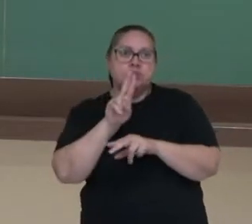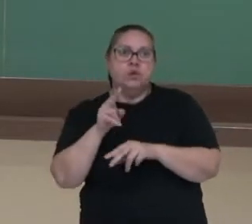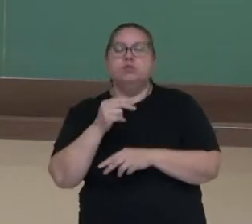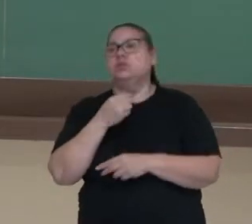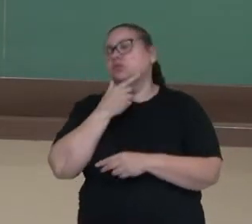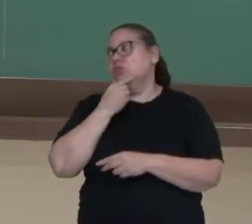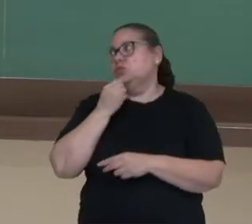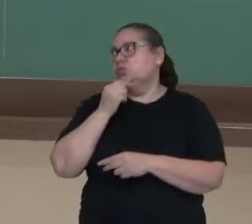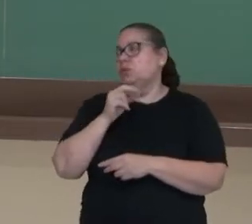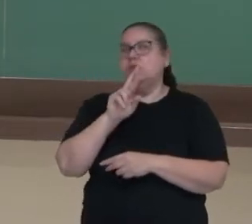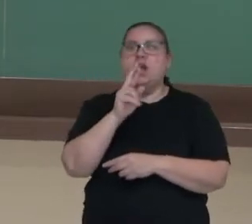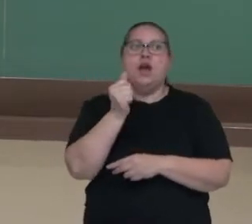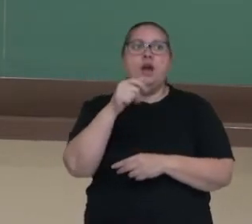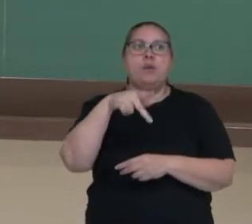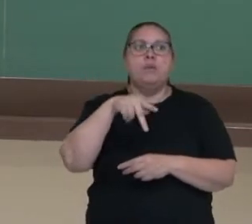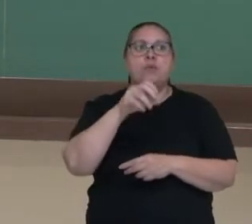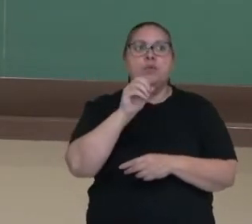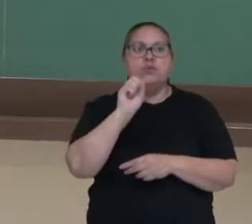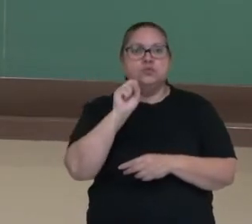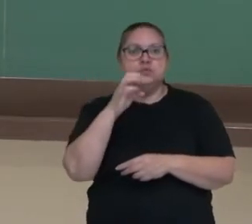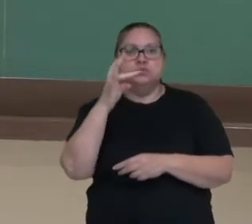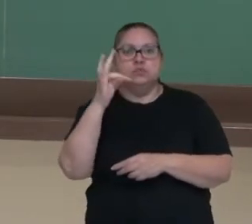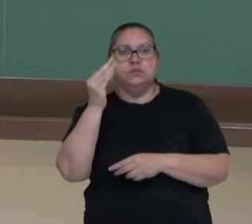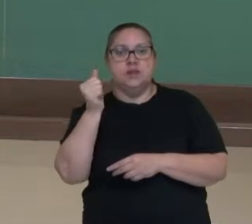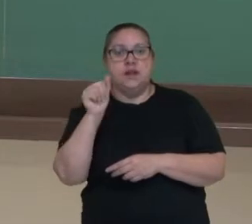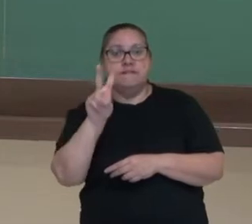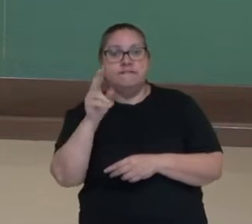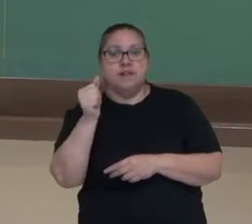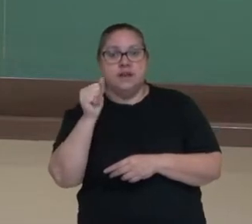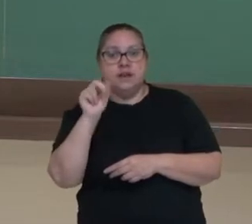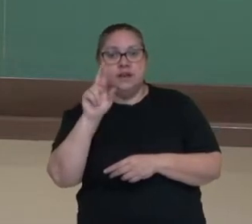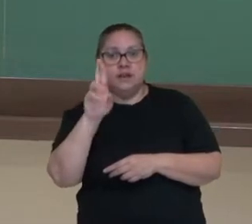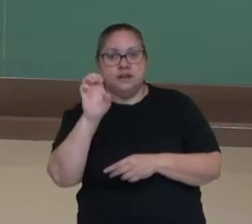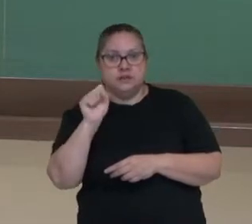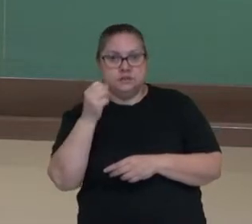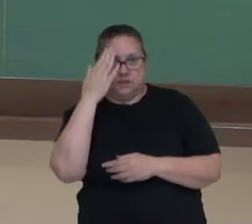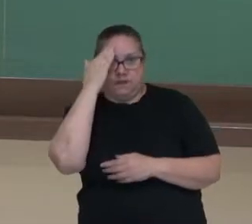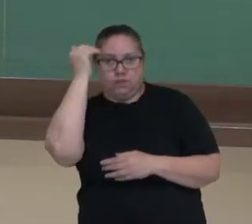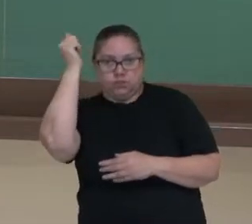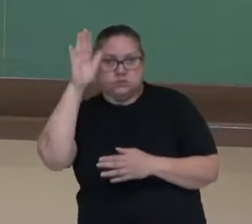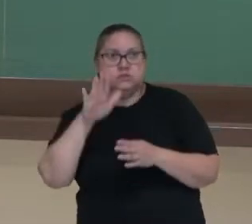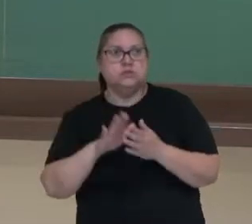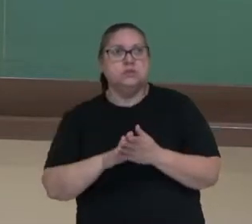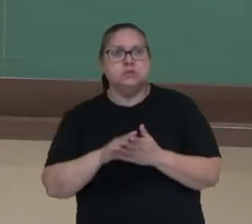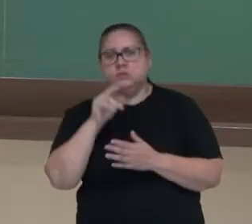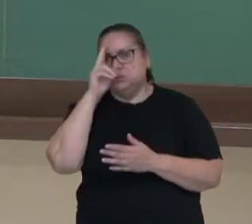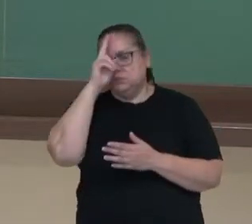desses, enfim, personagens históricos. Controvérsia, é polêmica, né? Tem